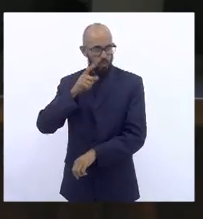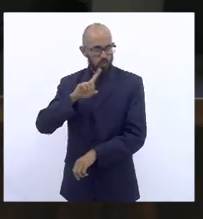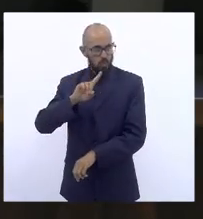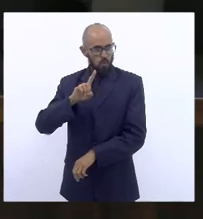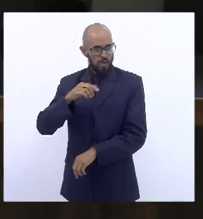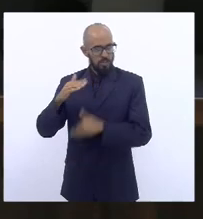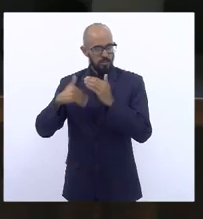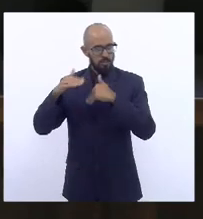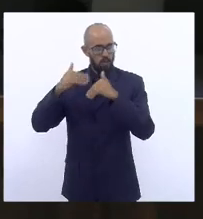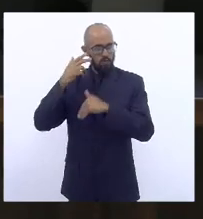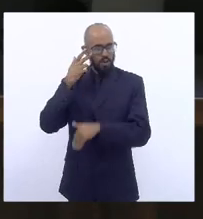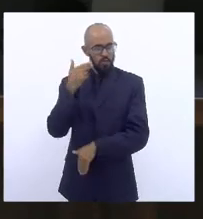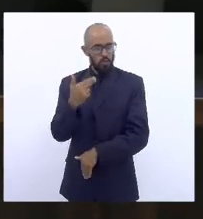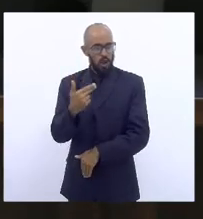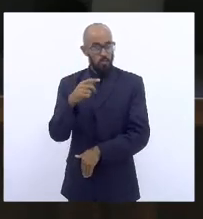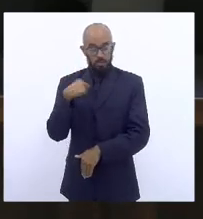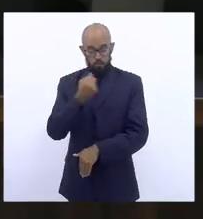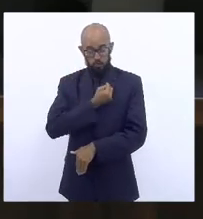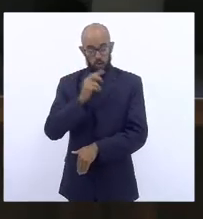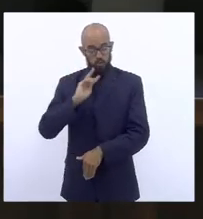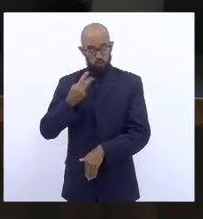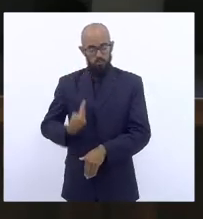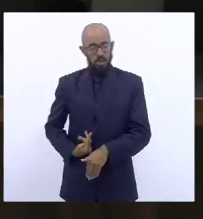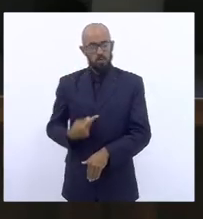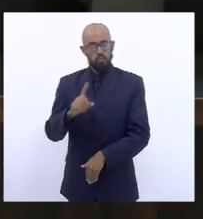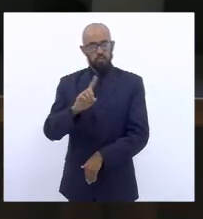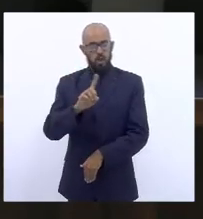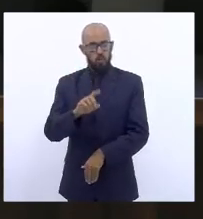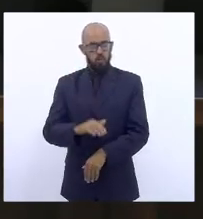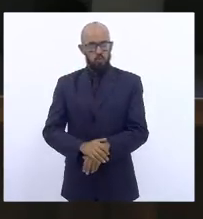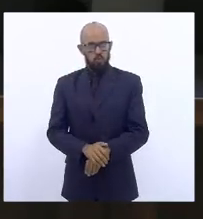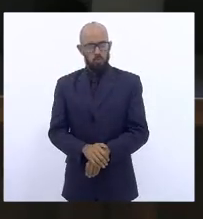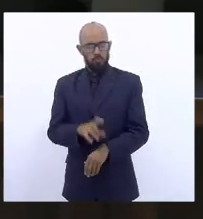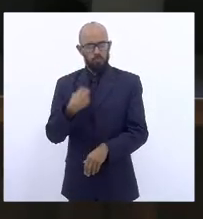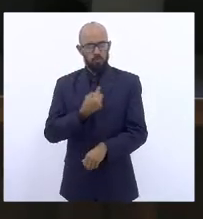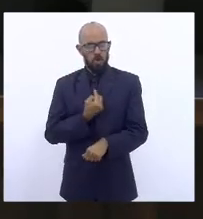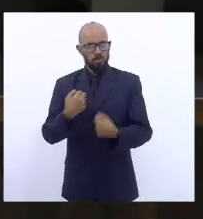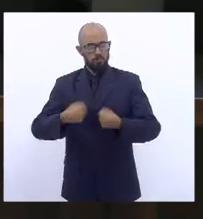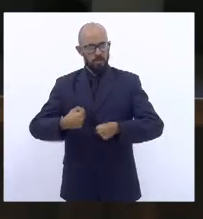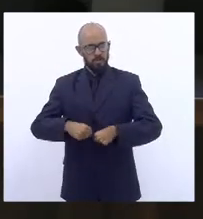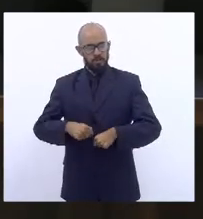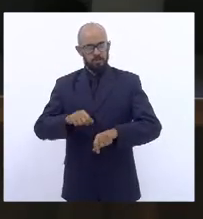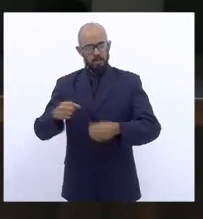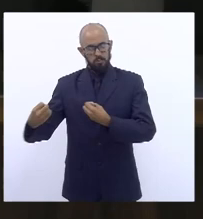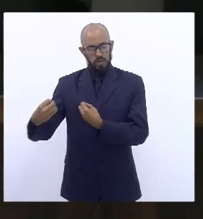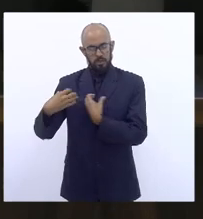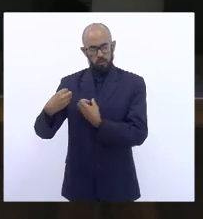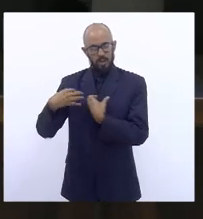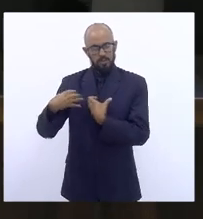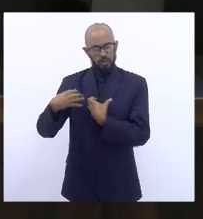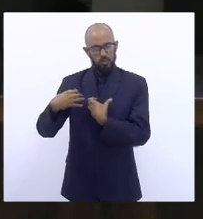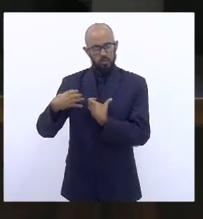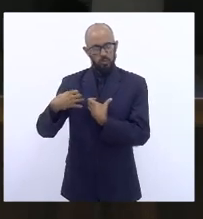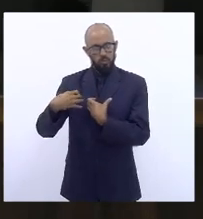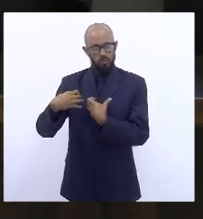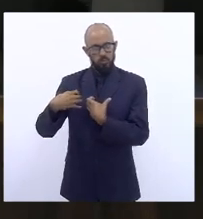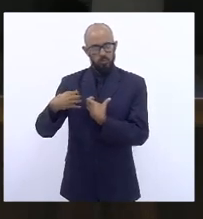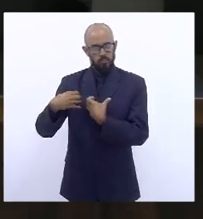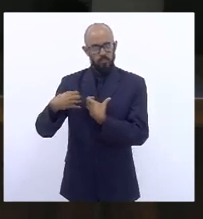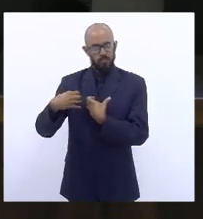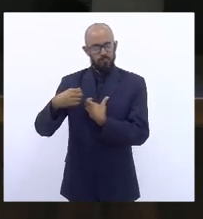naturalmente. Nós não. Nós, humanos, não. Nós precisamos do processo educacional, nas suas